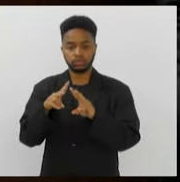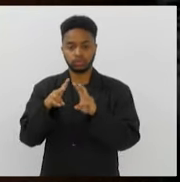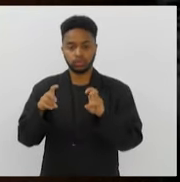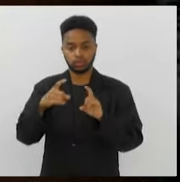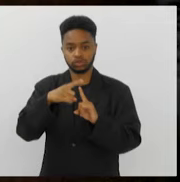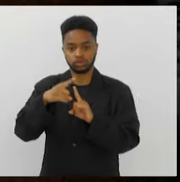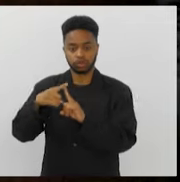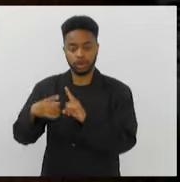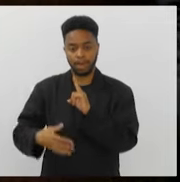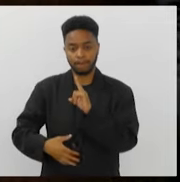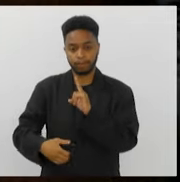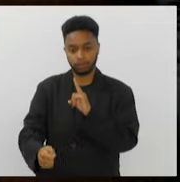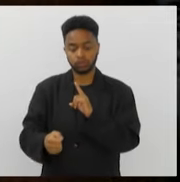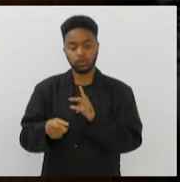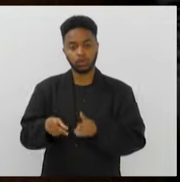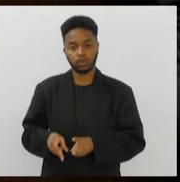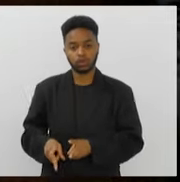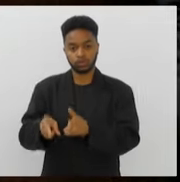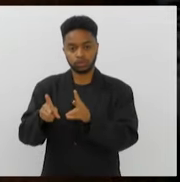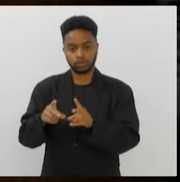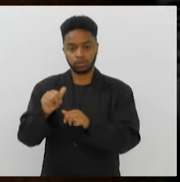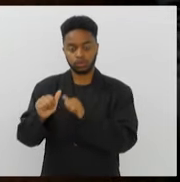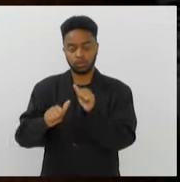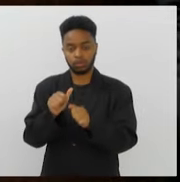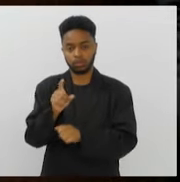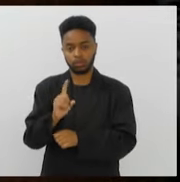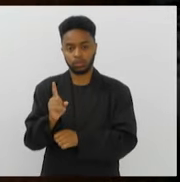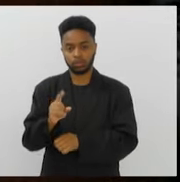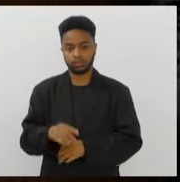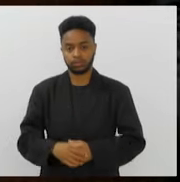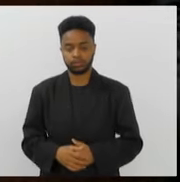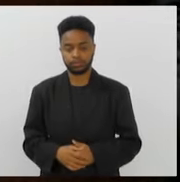elas permanecem inalteradas.